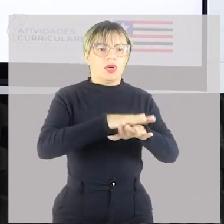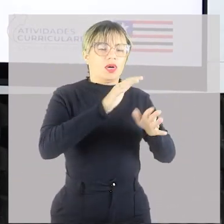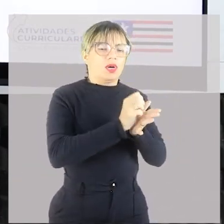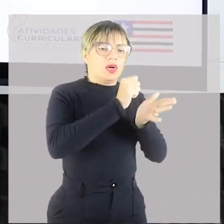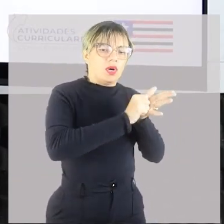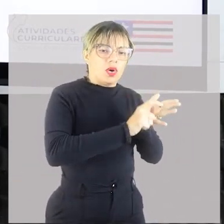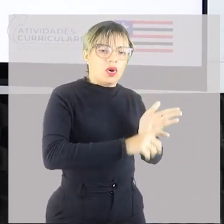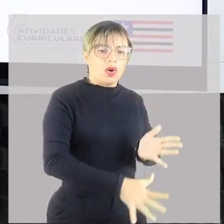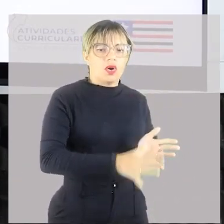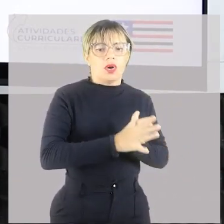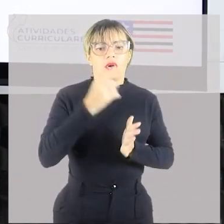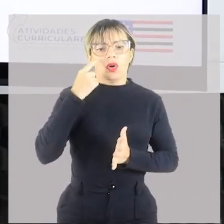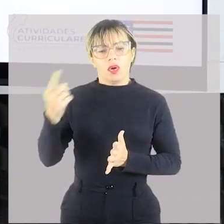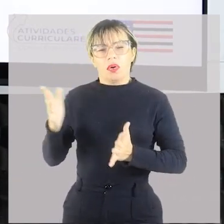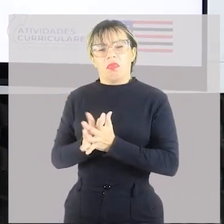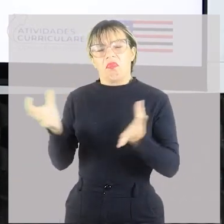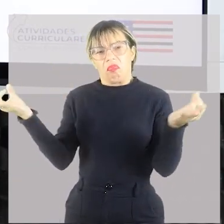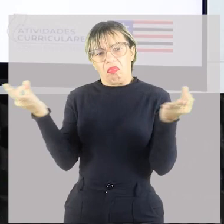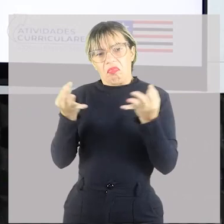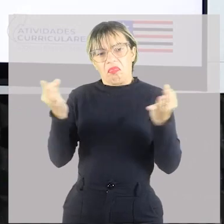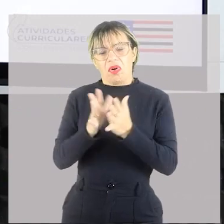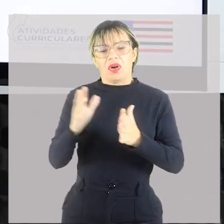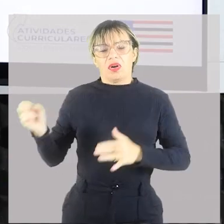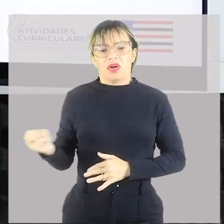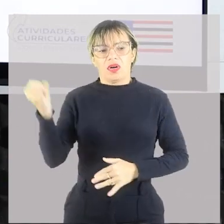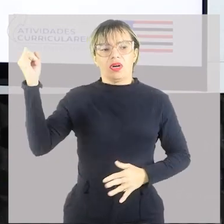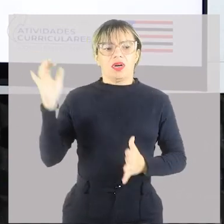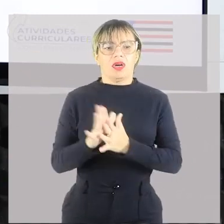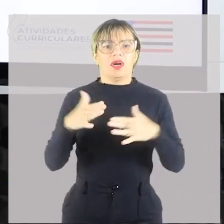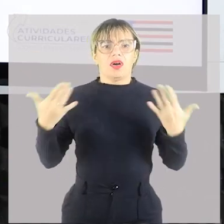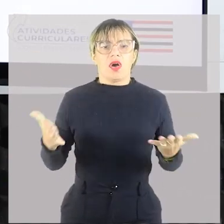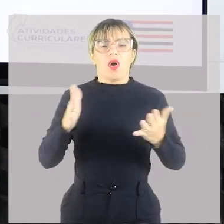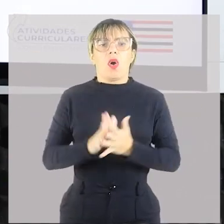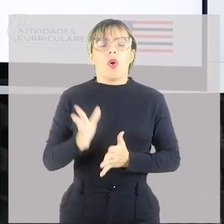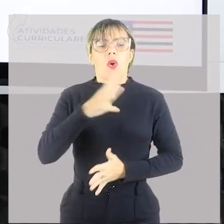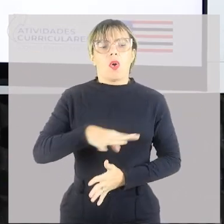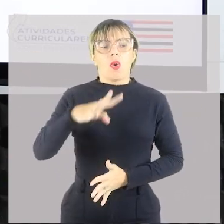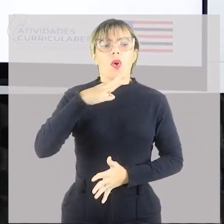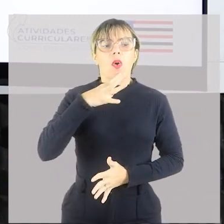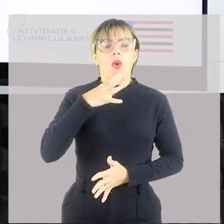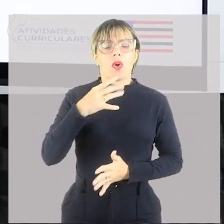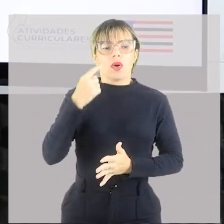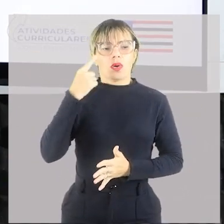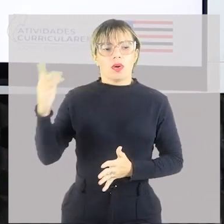assunto show de bola, que é muito importante que você conheça.